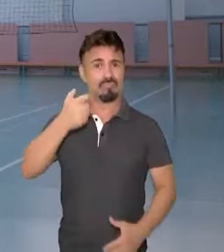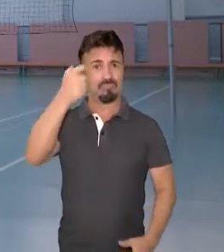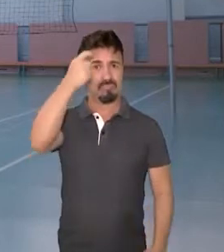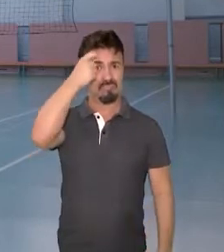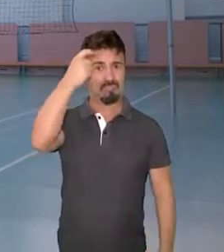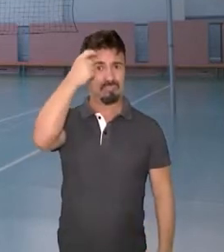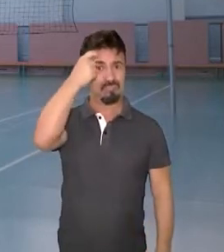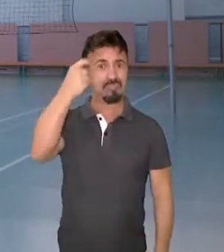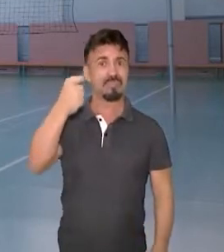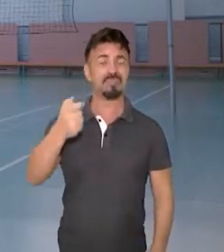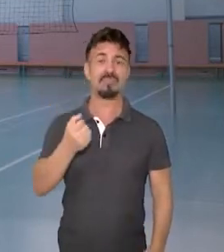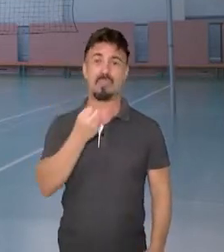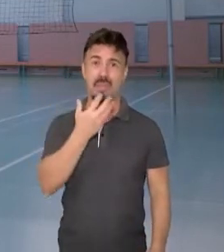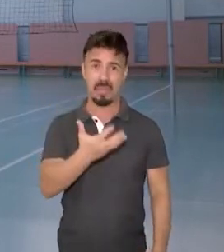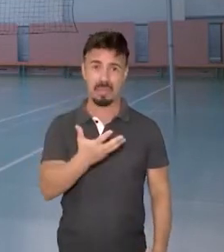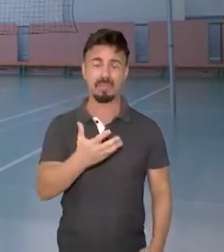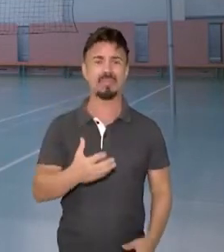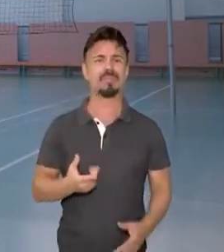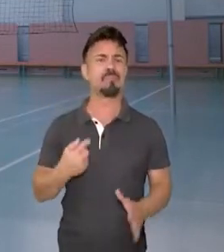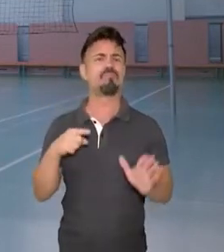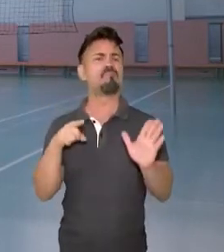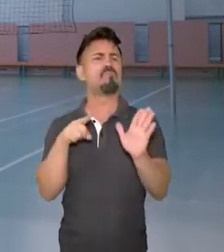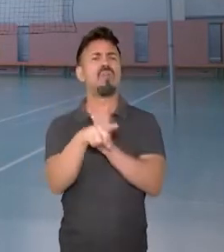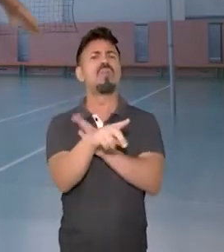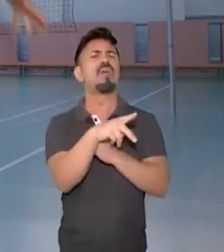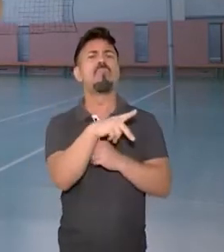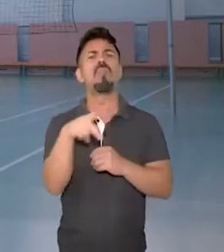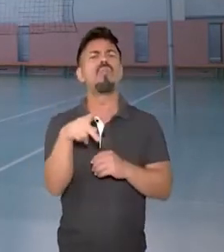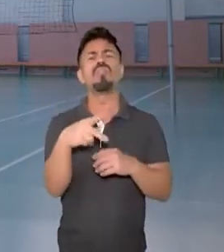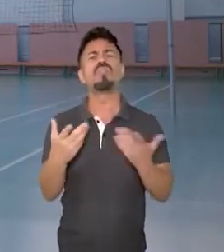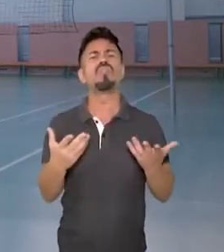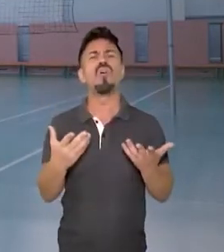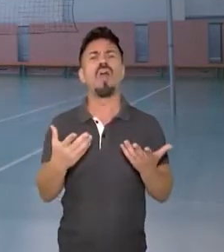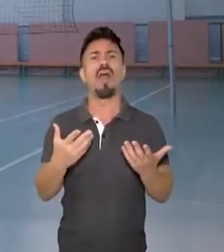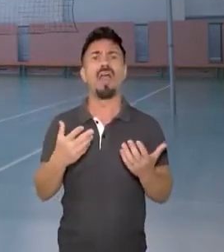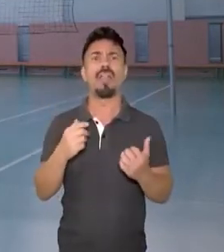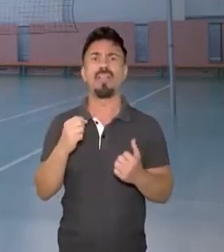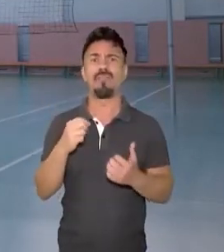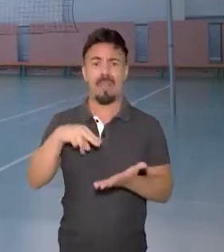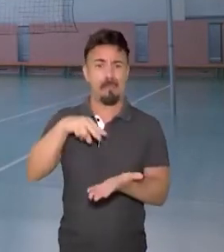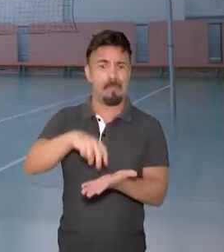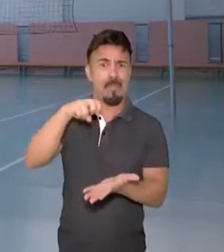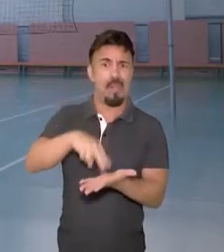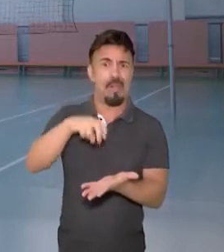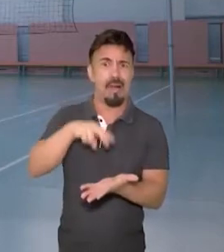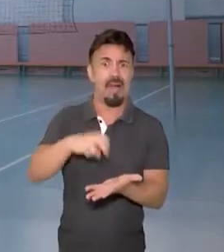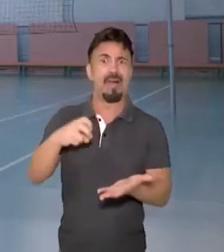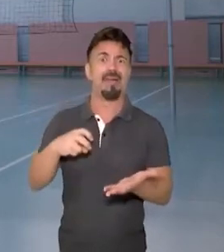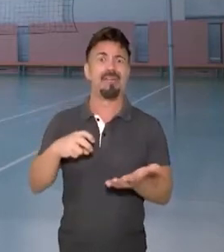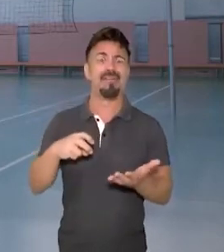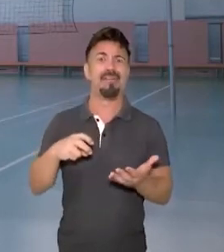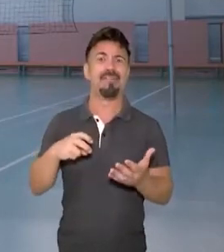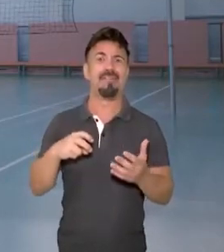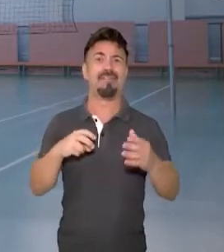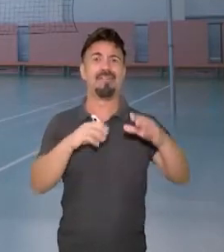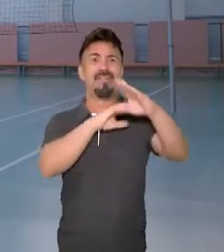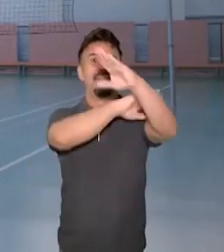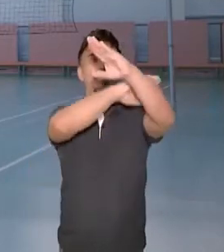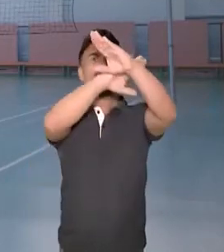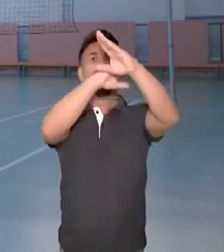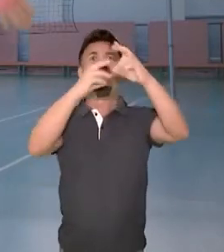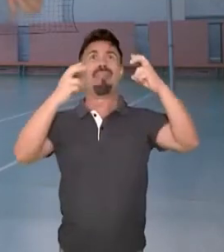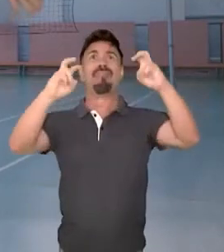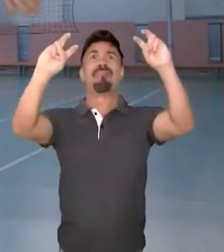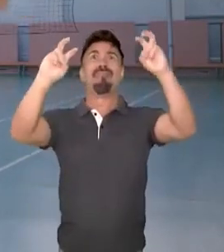conscientização corporal beleza aí você pergunta Professor a gente vai sair pulando é se pendurando no teto